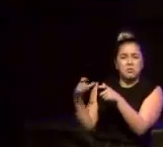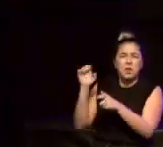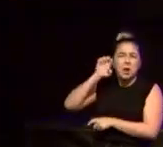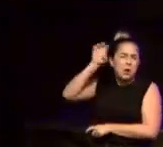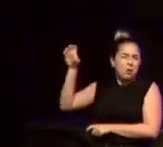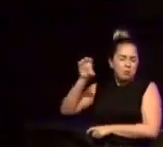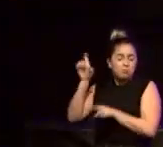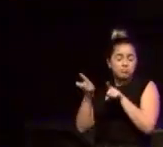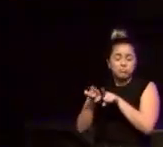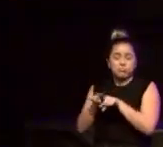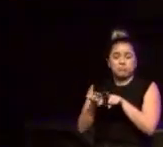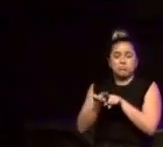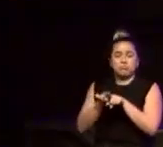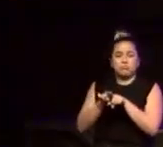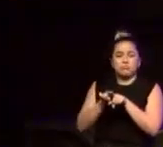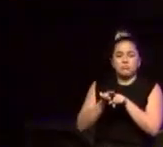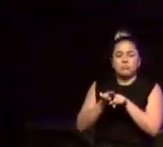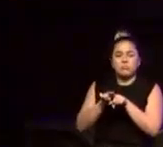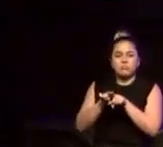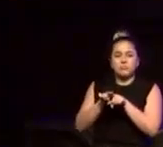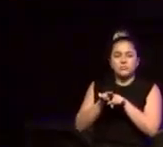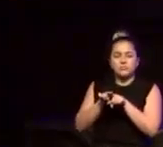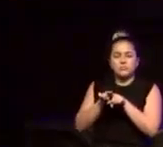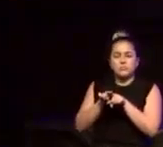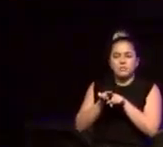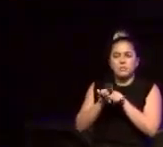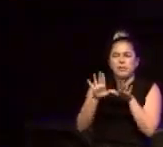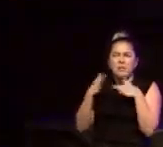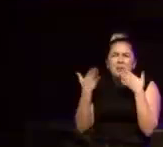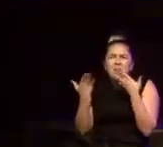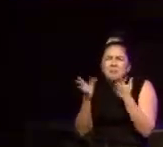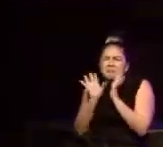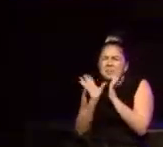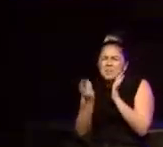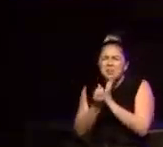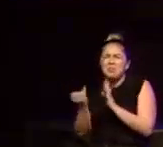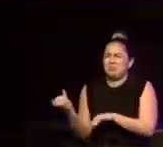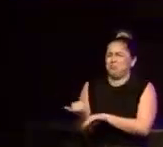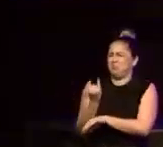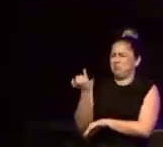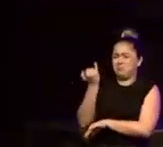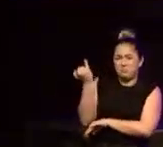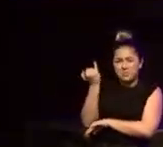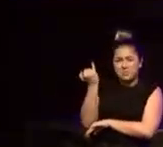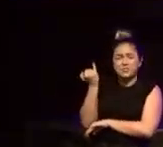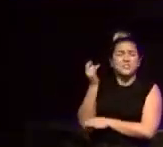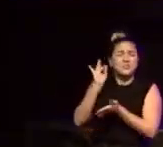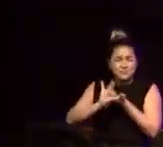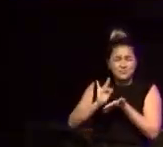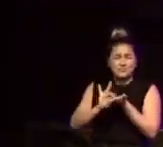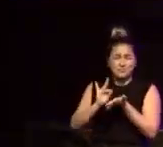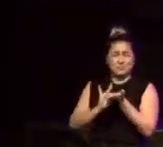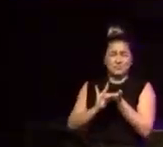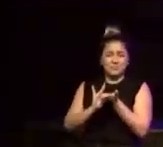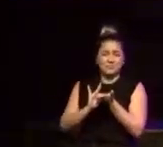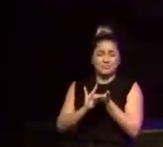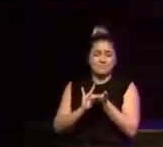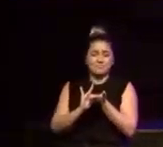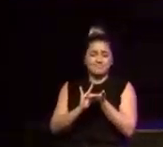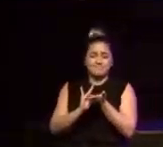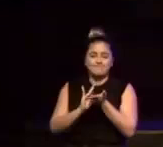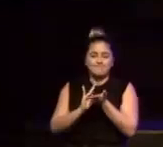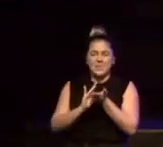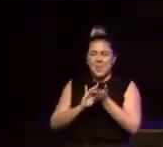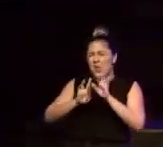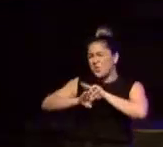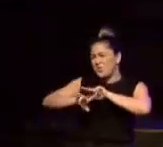também, sobre será que a igreja é tão importante, será que reunir-se da igreja é importante, muita gente,